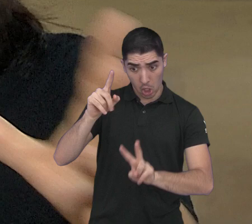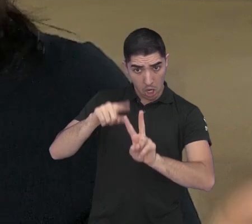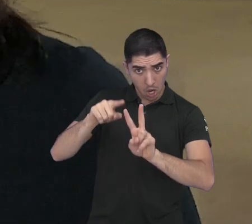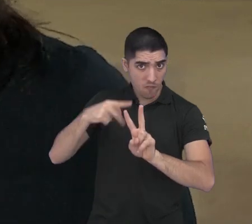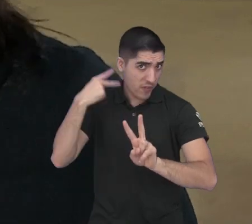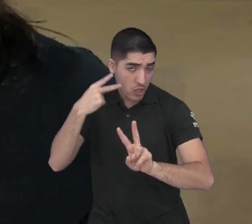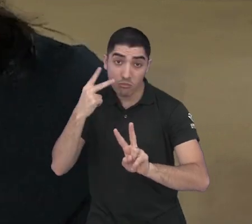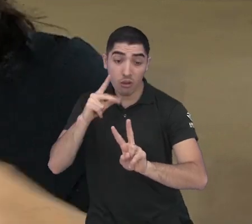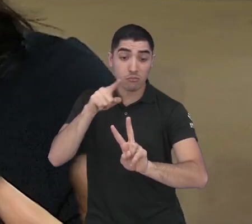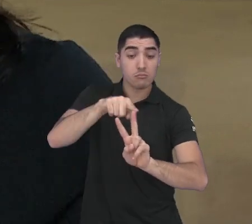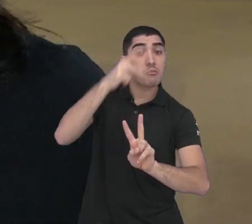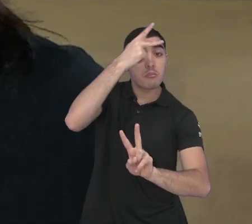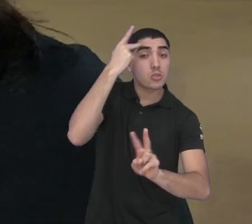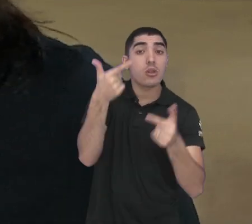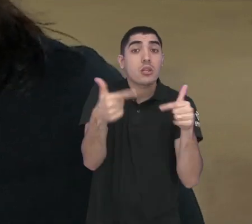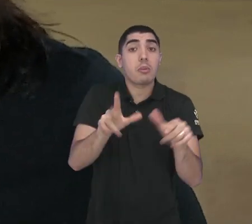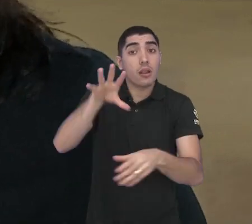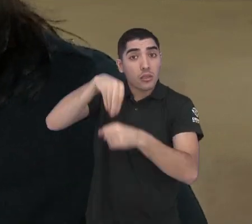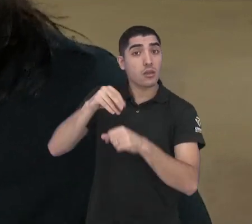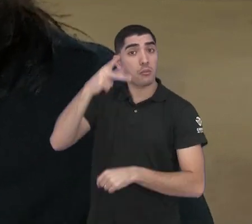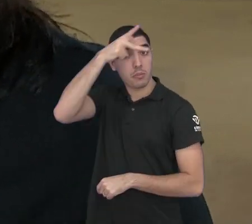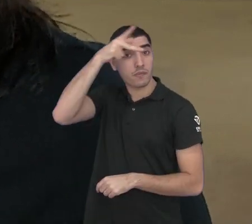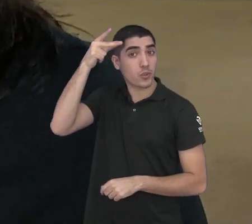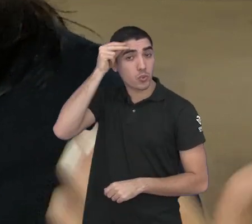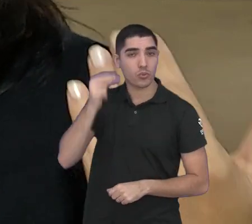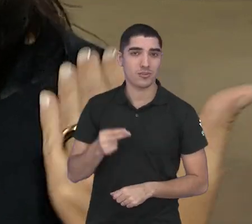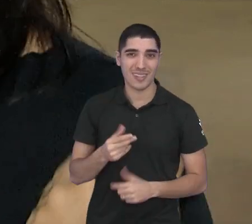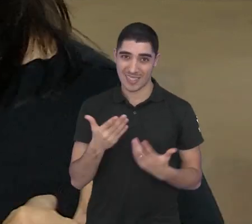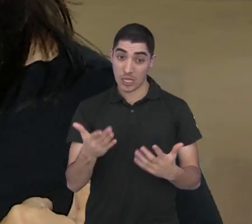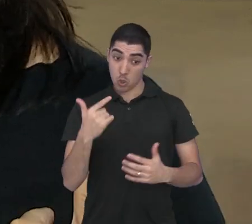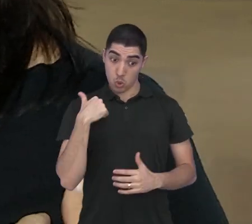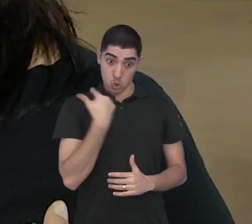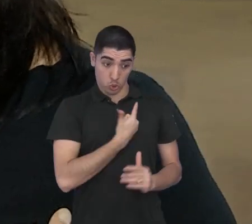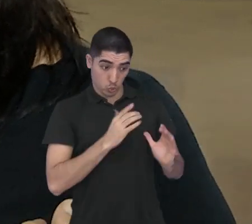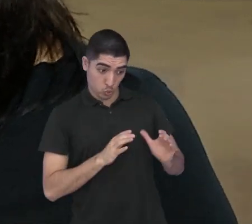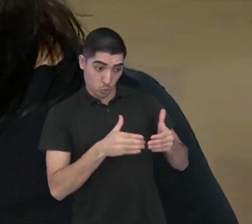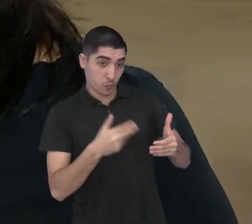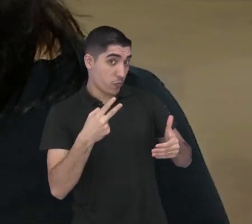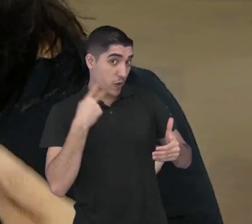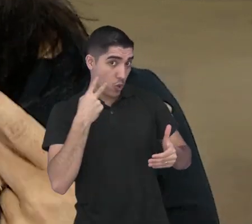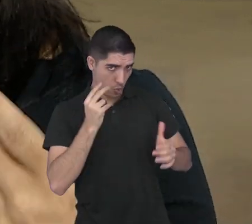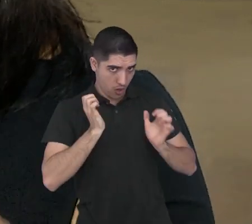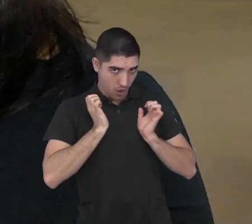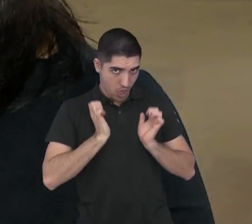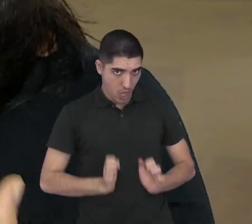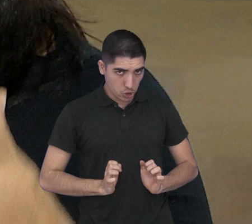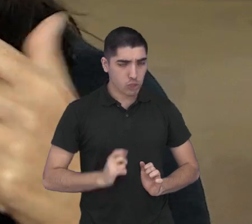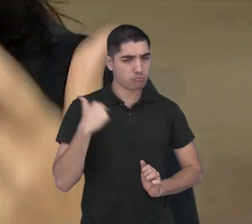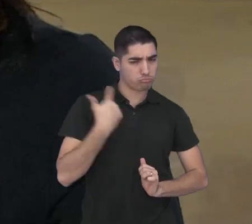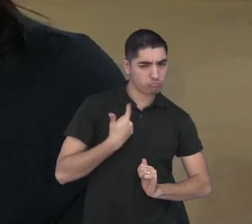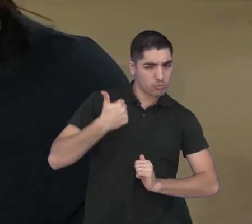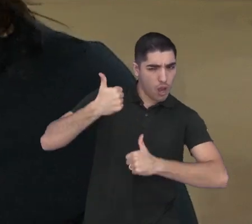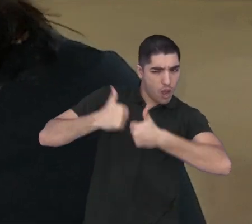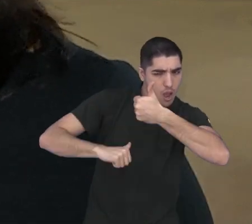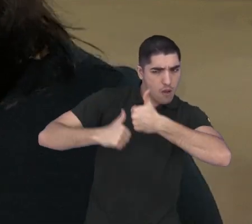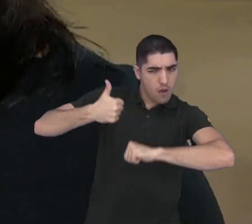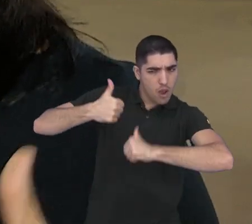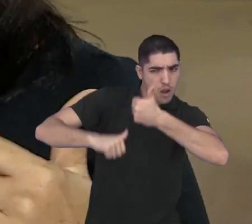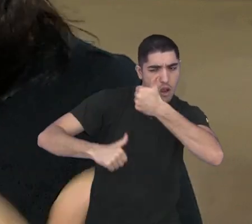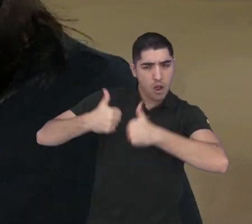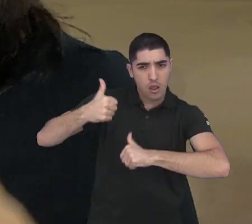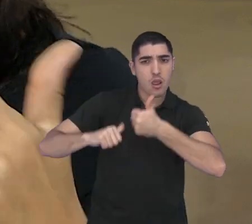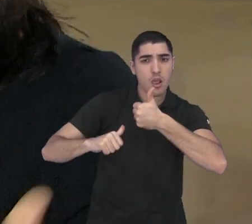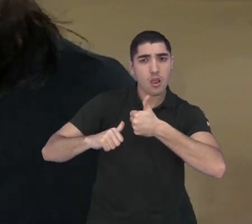alguém que trabalhe na prefeitura. E o nosso papel na Comissão de Ética é averiguar,